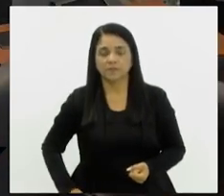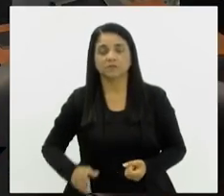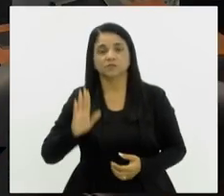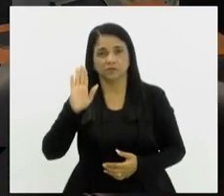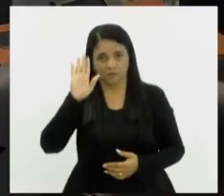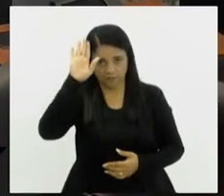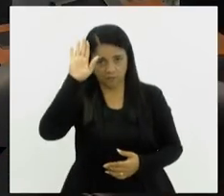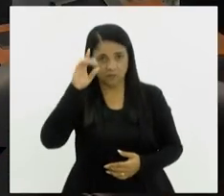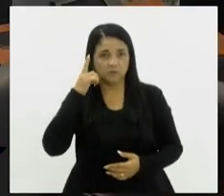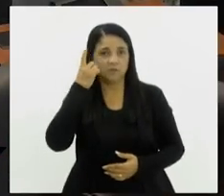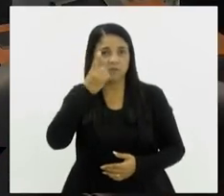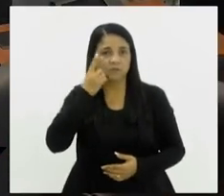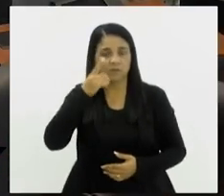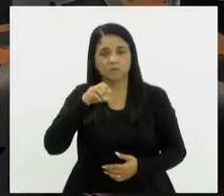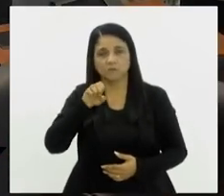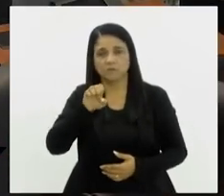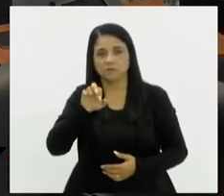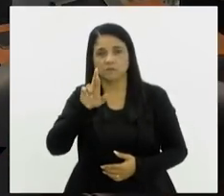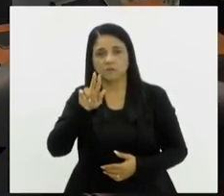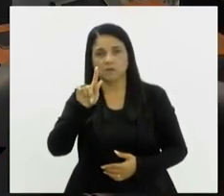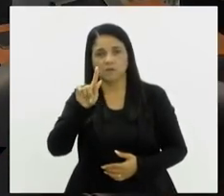Serginho.